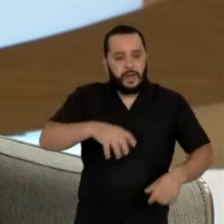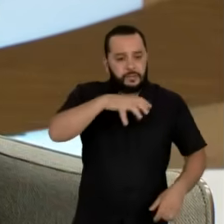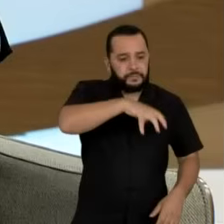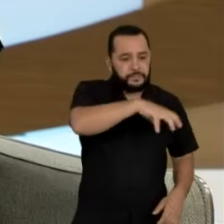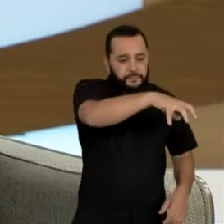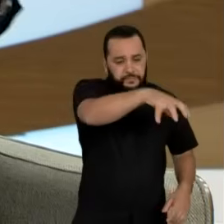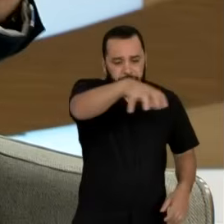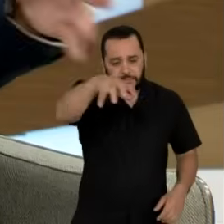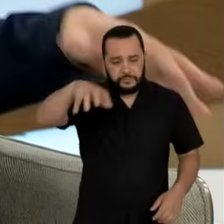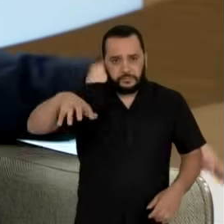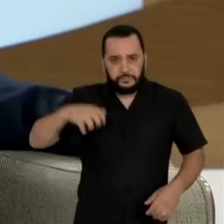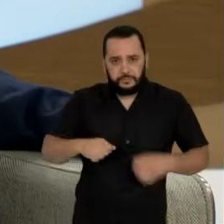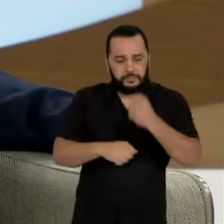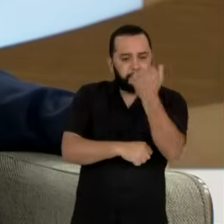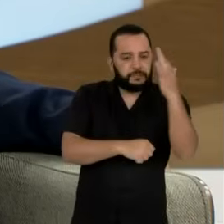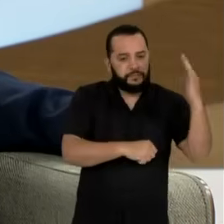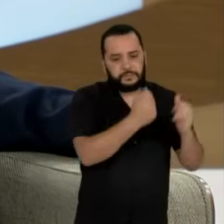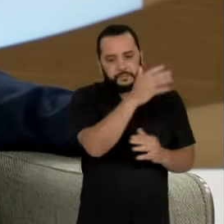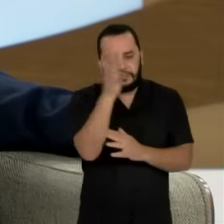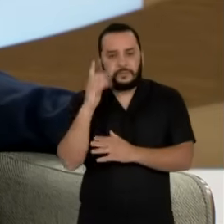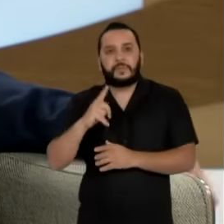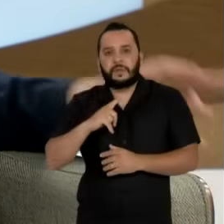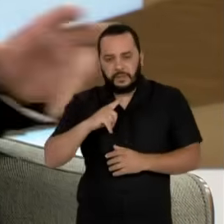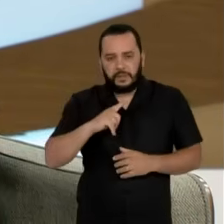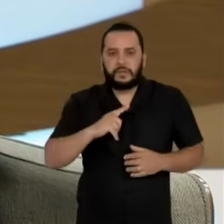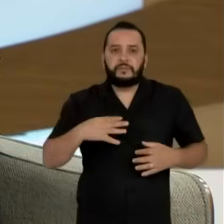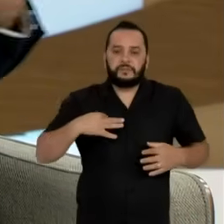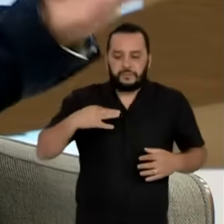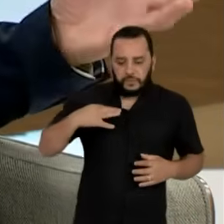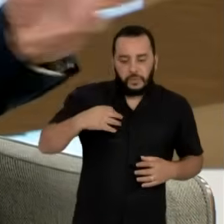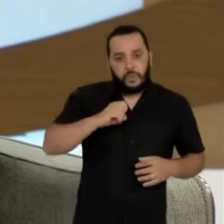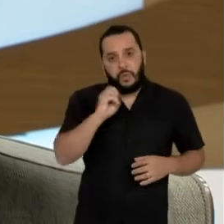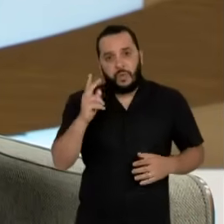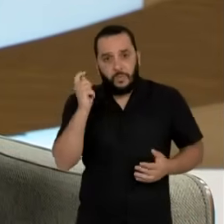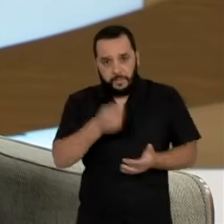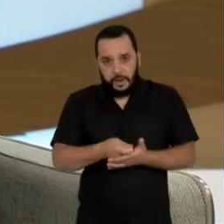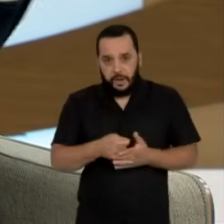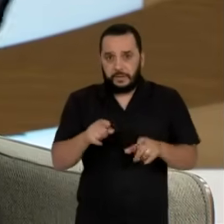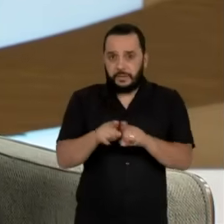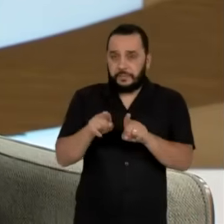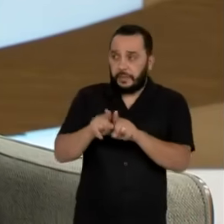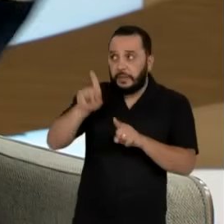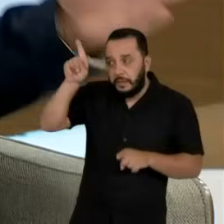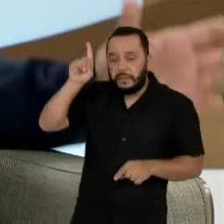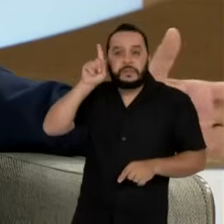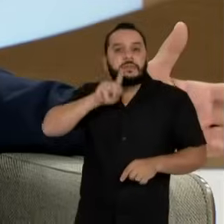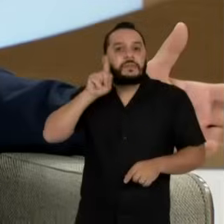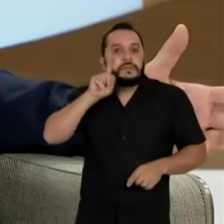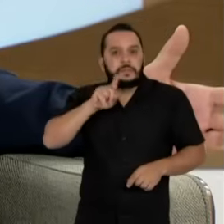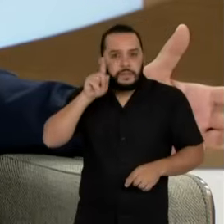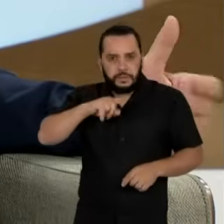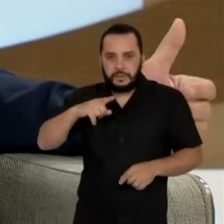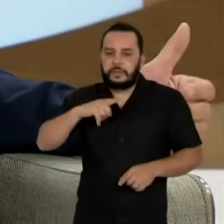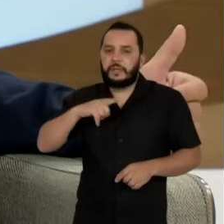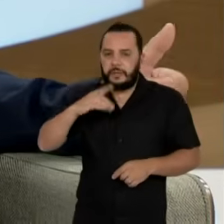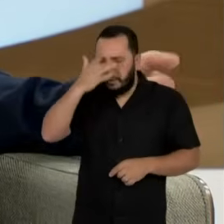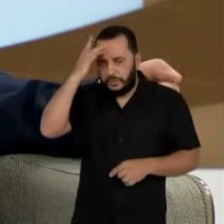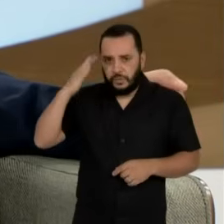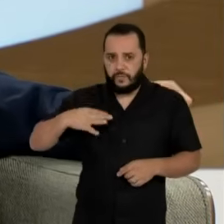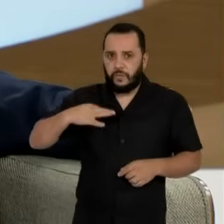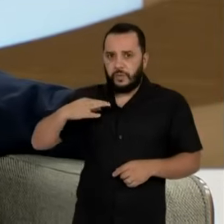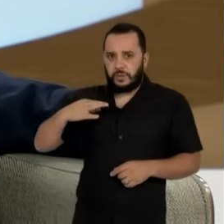Algumas são até remuneradas pelo próprio governo. Nos Estados Unidos, isso é uma coisa que bomba, que está bombando. Todos os lugares têm brigadas voluntárias. Por